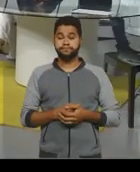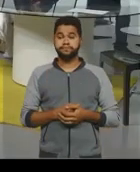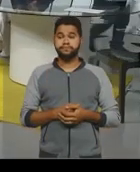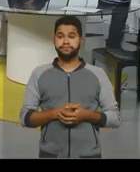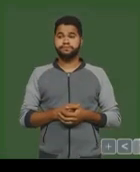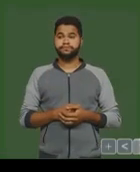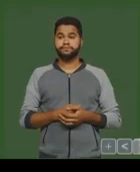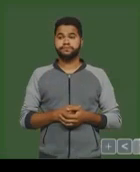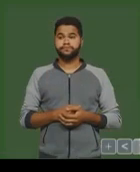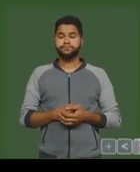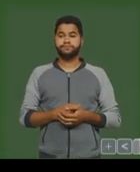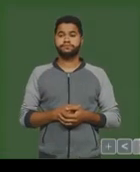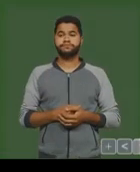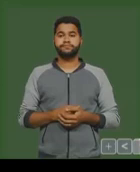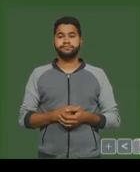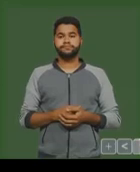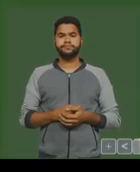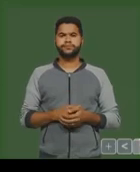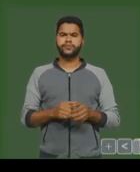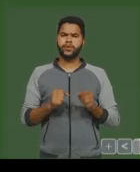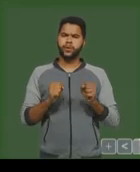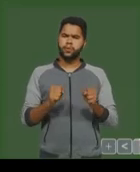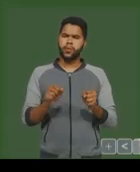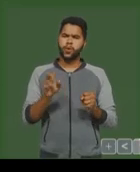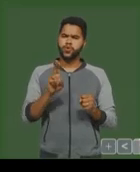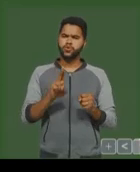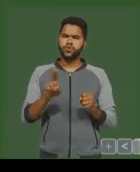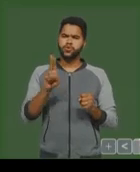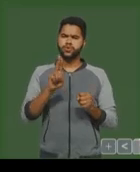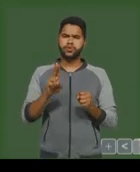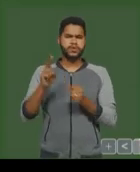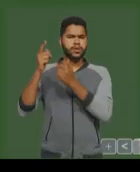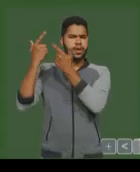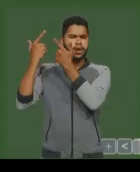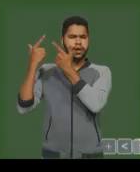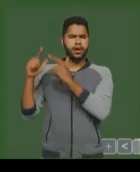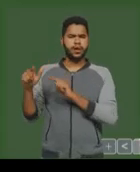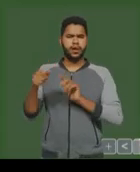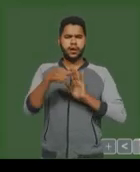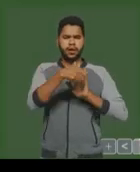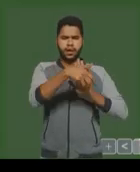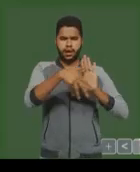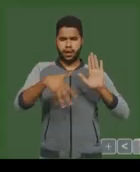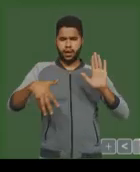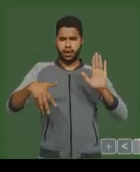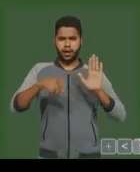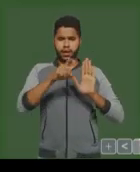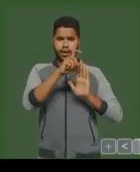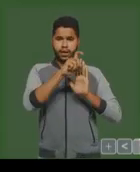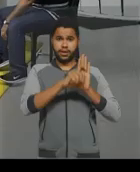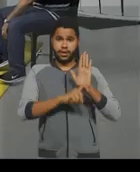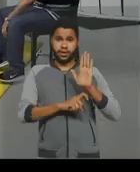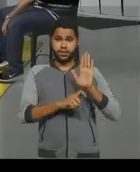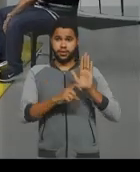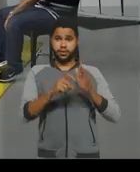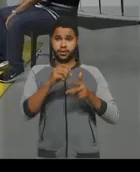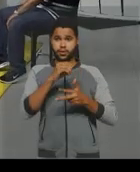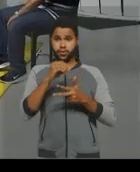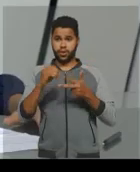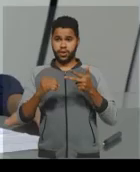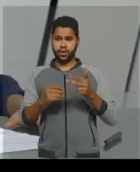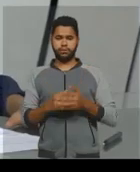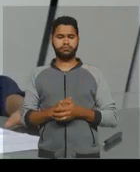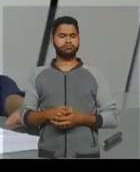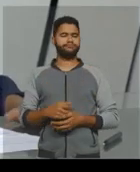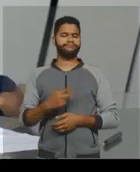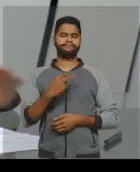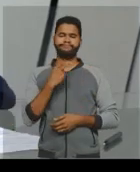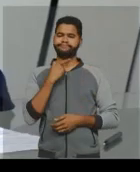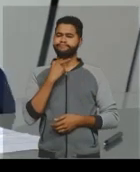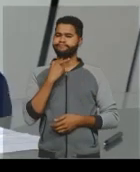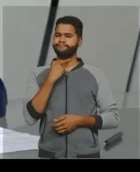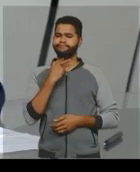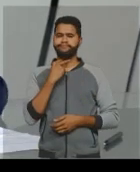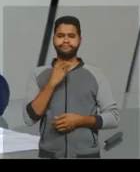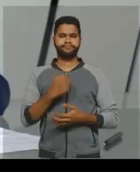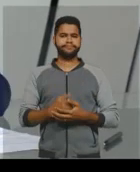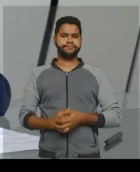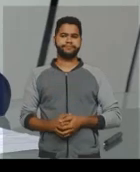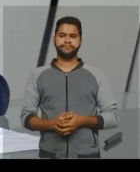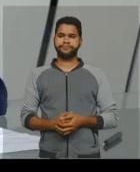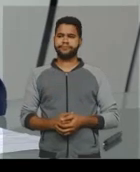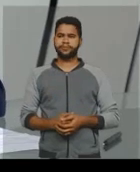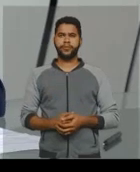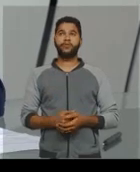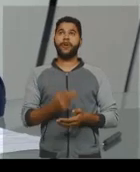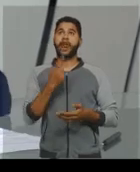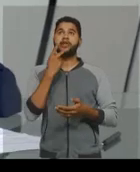pergunta, professora. Posso usar figuras de linguagem na redação? Não deve, né? Não vamos falar assim